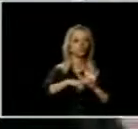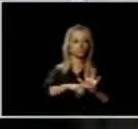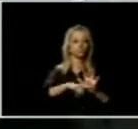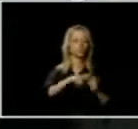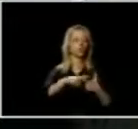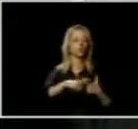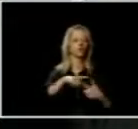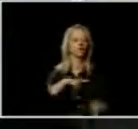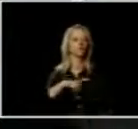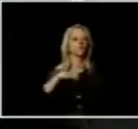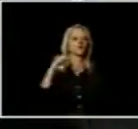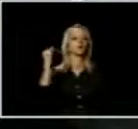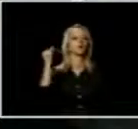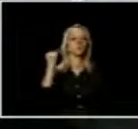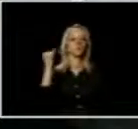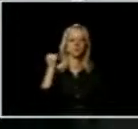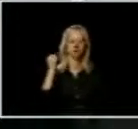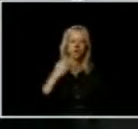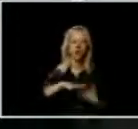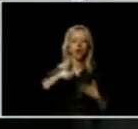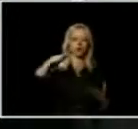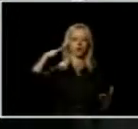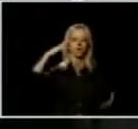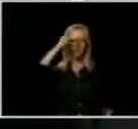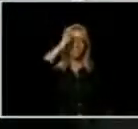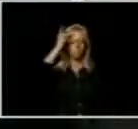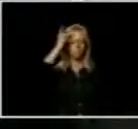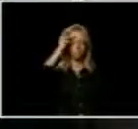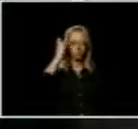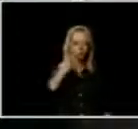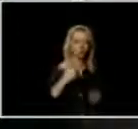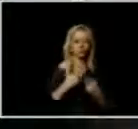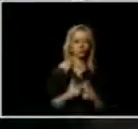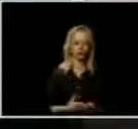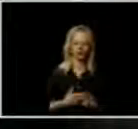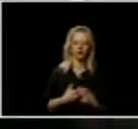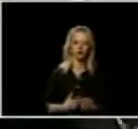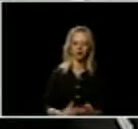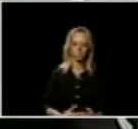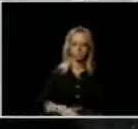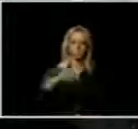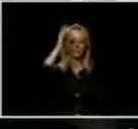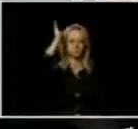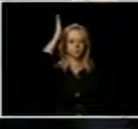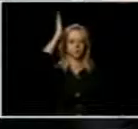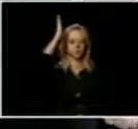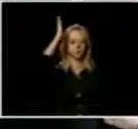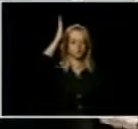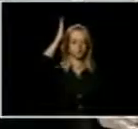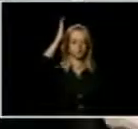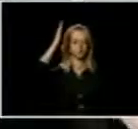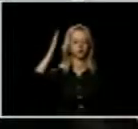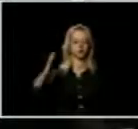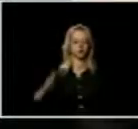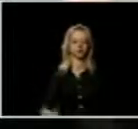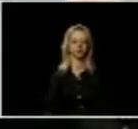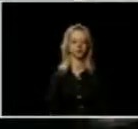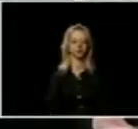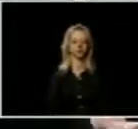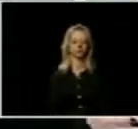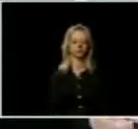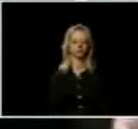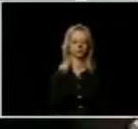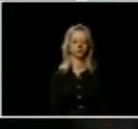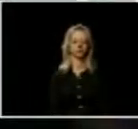Existia uma grande expectativa da população. Porque nós temos um